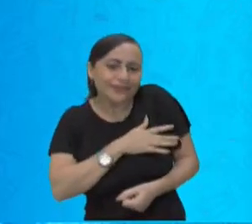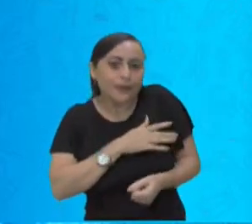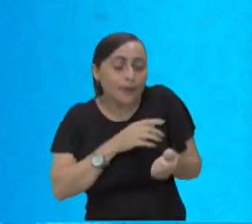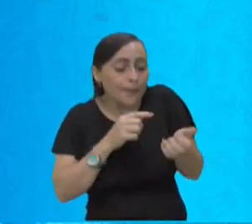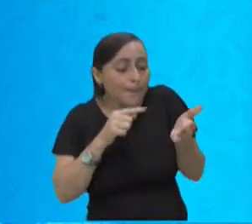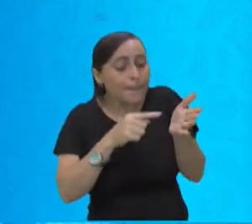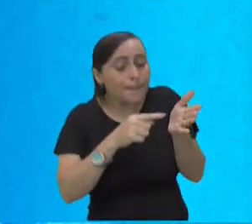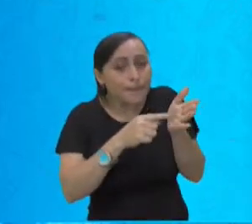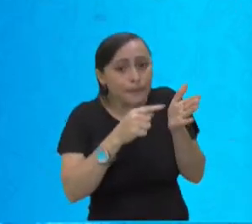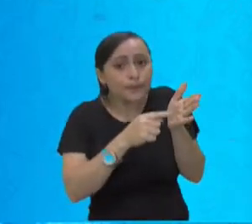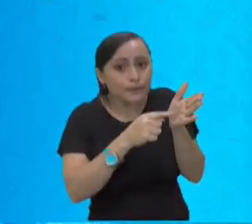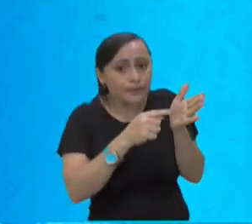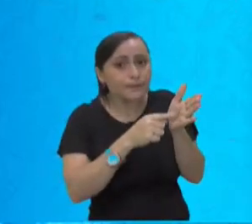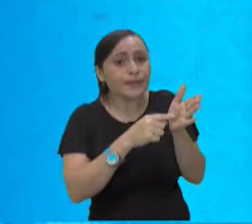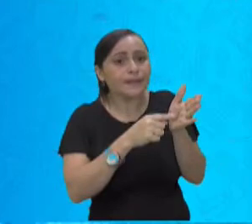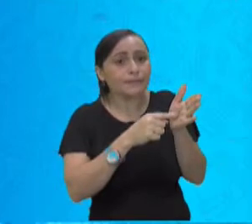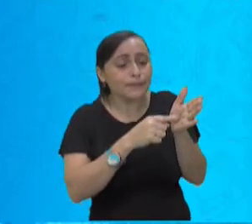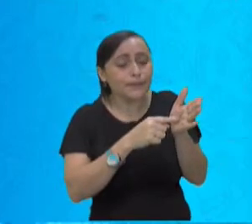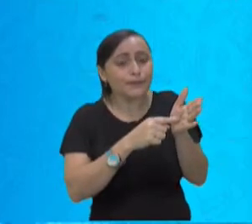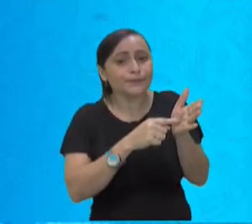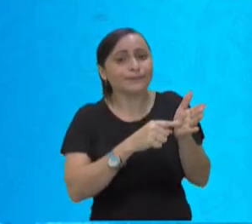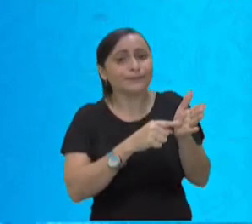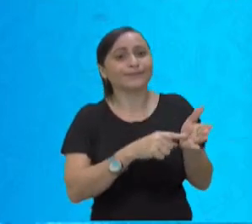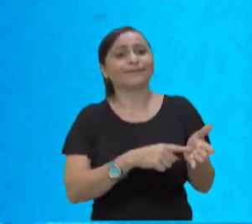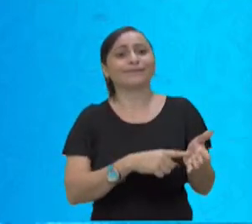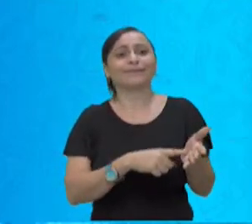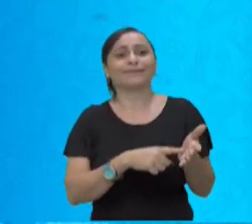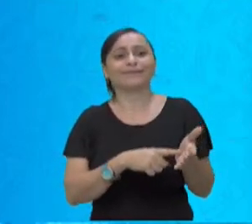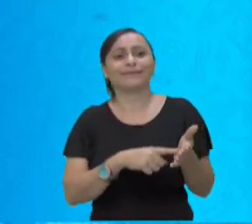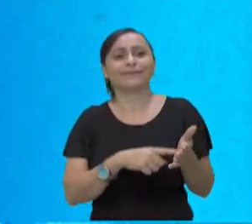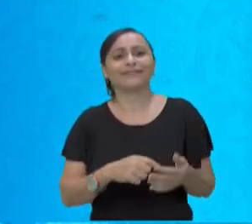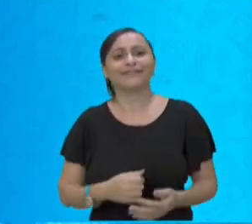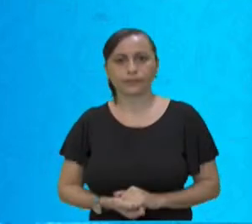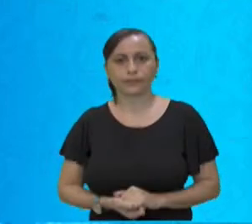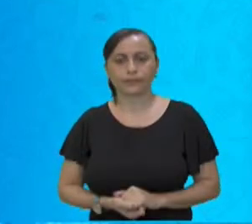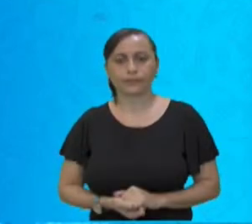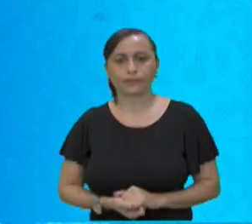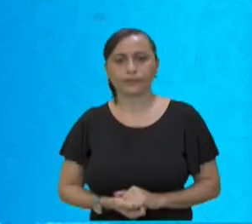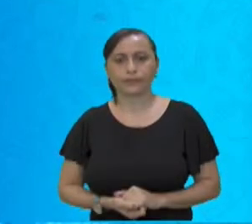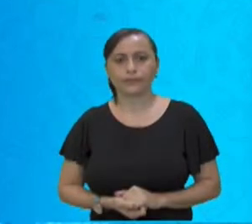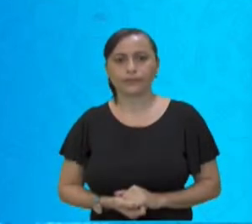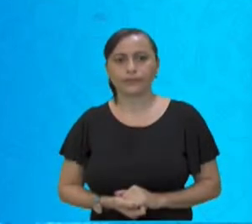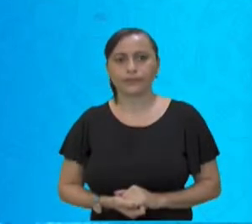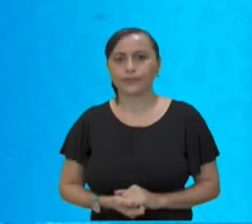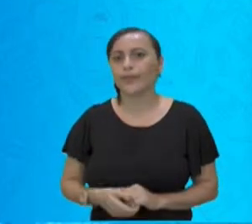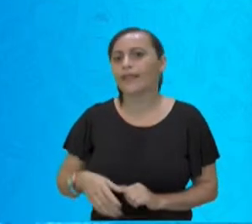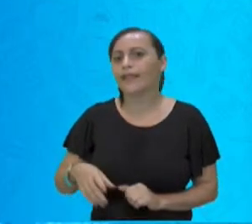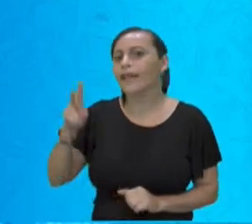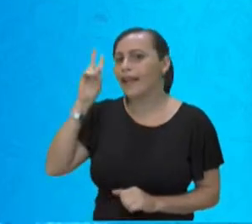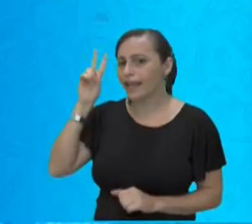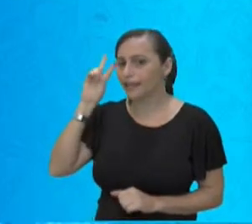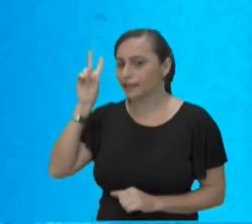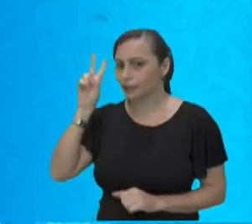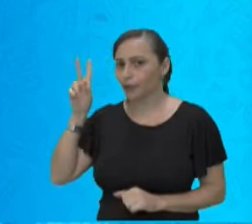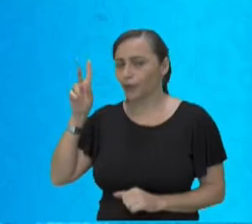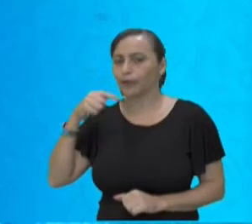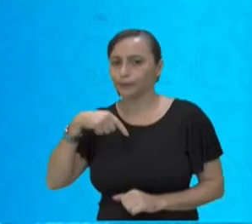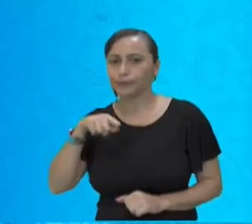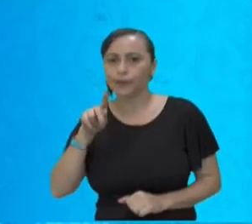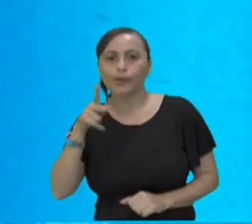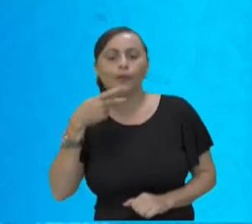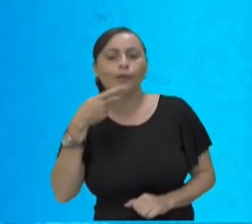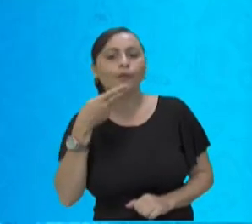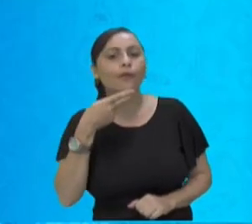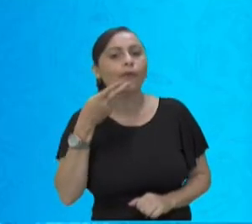bem meu da minha mão é a história que eu vou contar